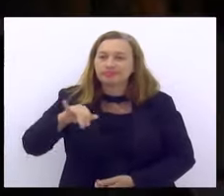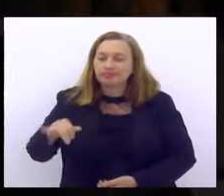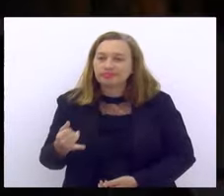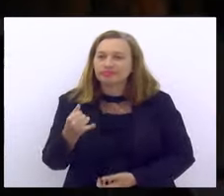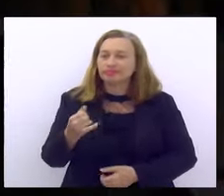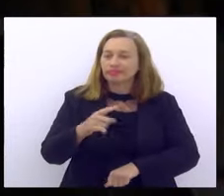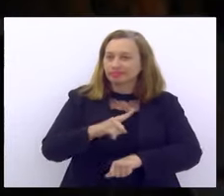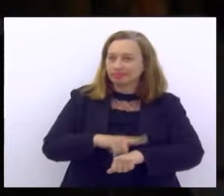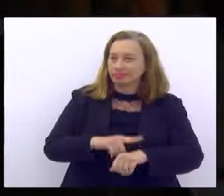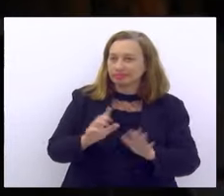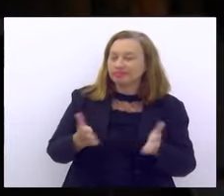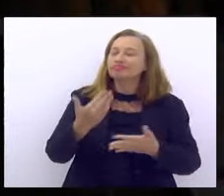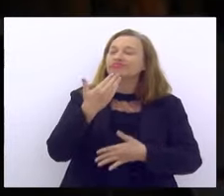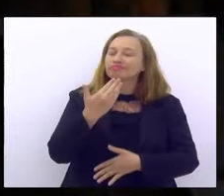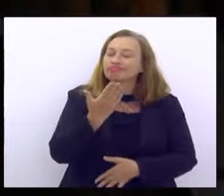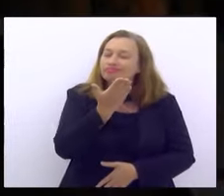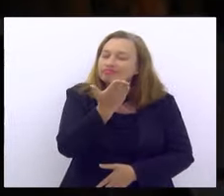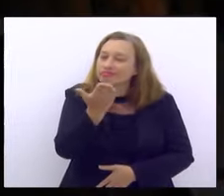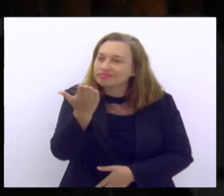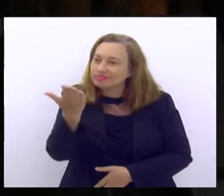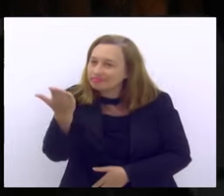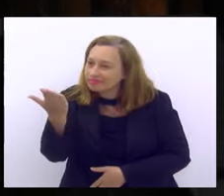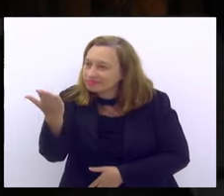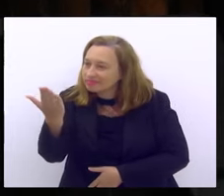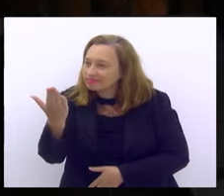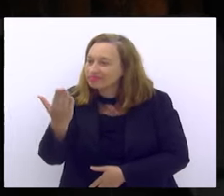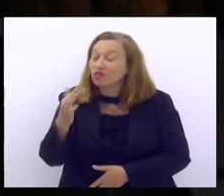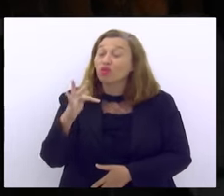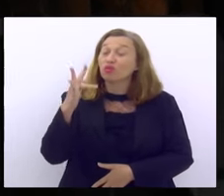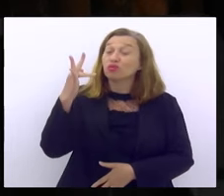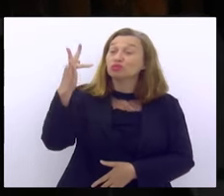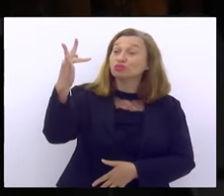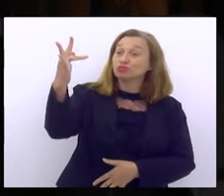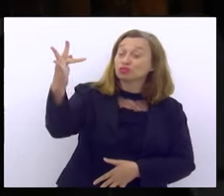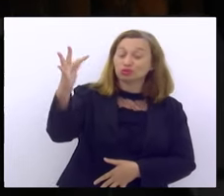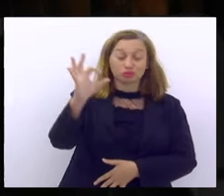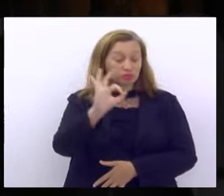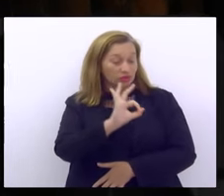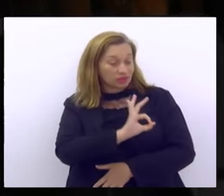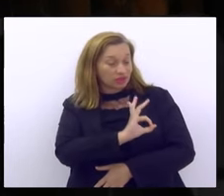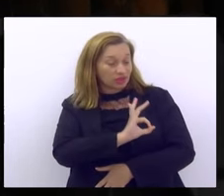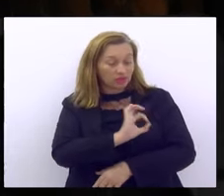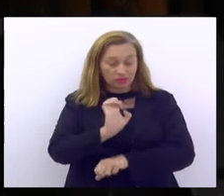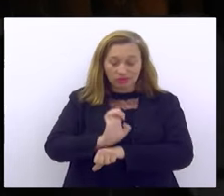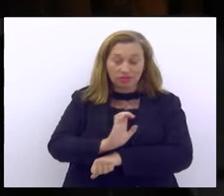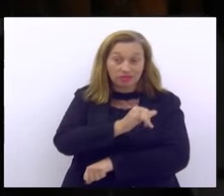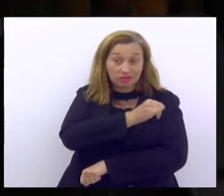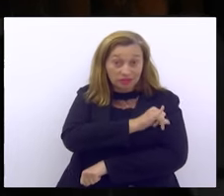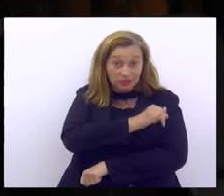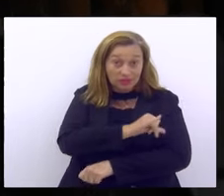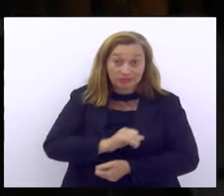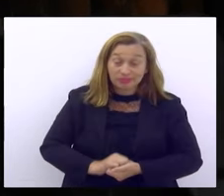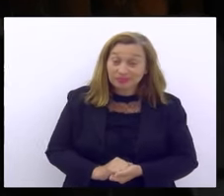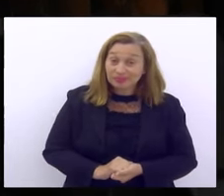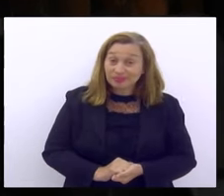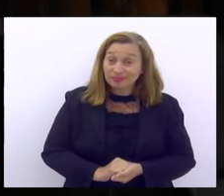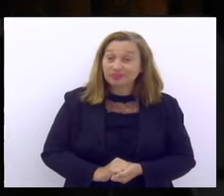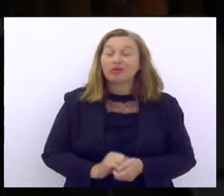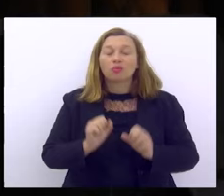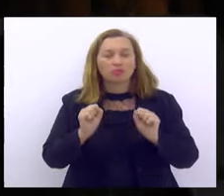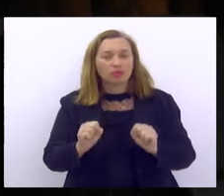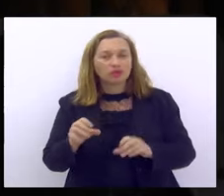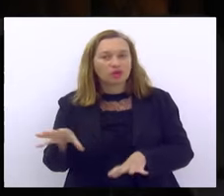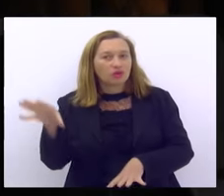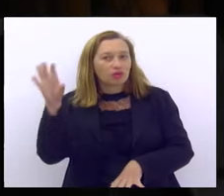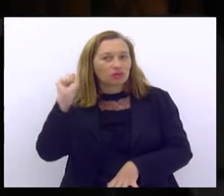ensejo, e aí peço que os senhores que serão futuros policiais no Estado do Rio de Janeiro possam ouvir